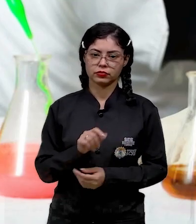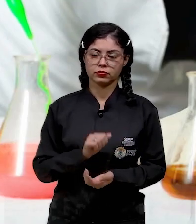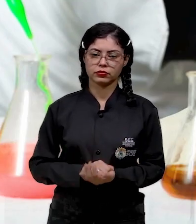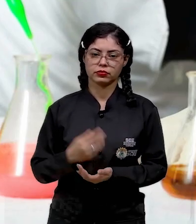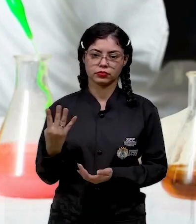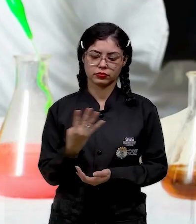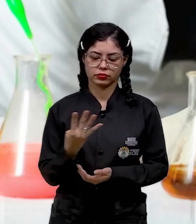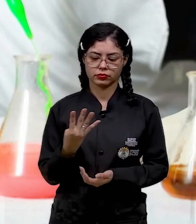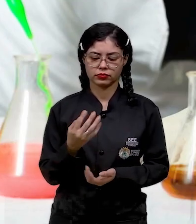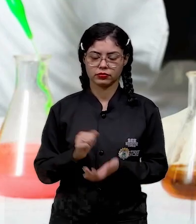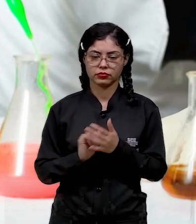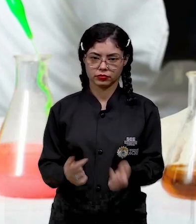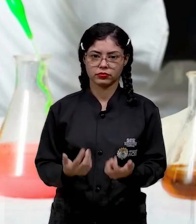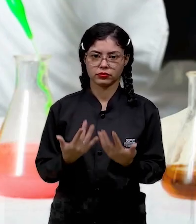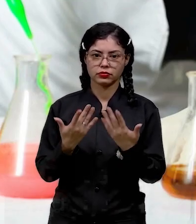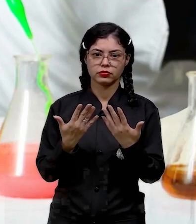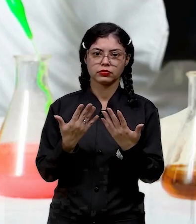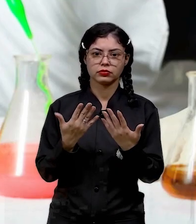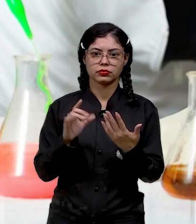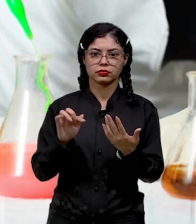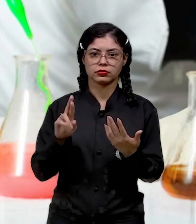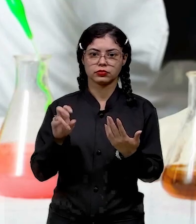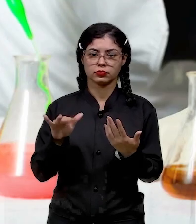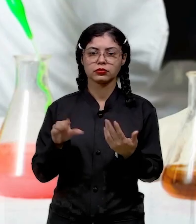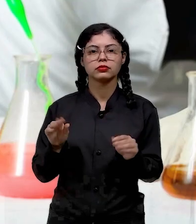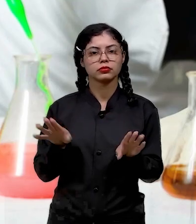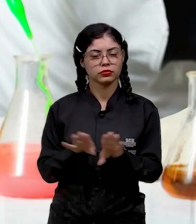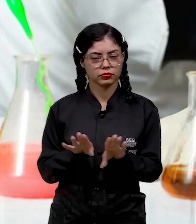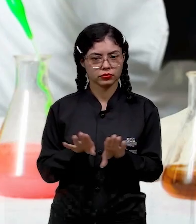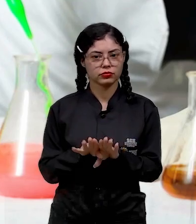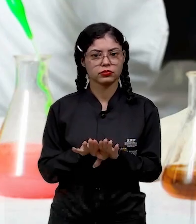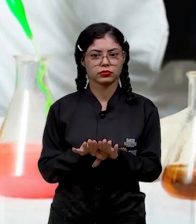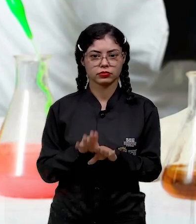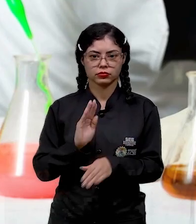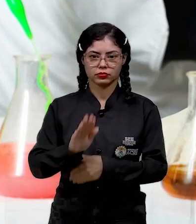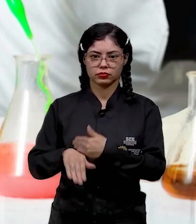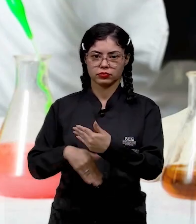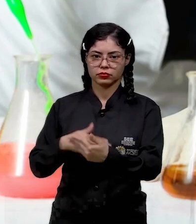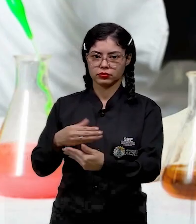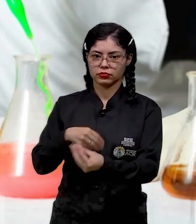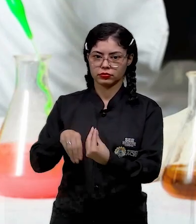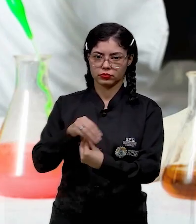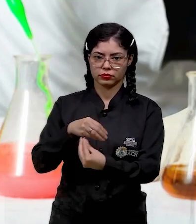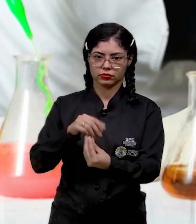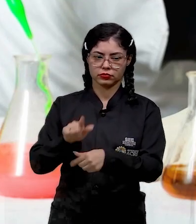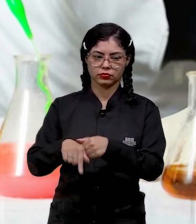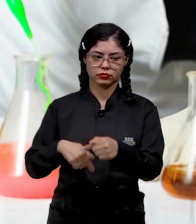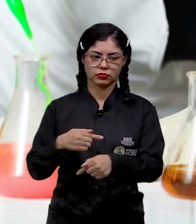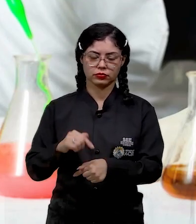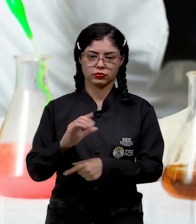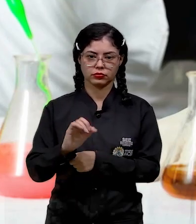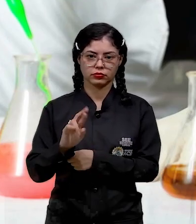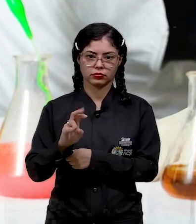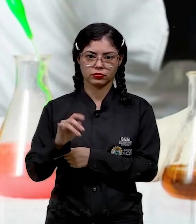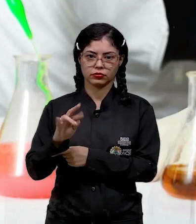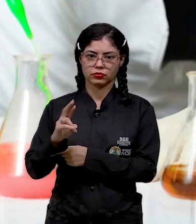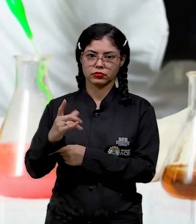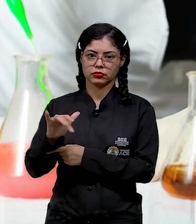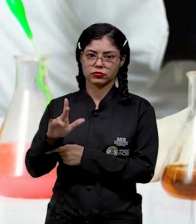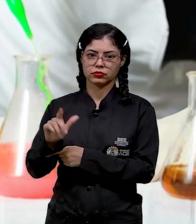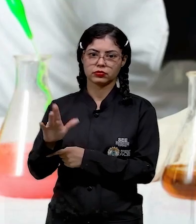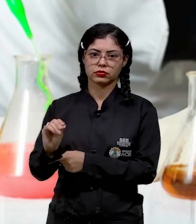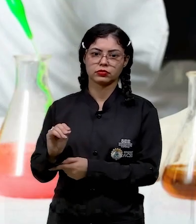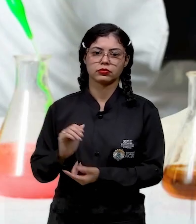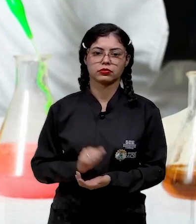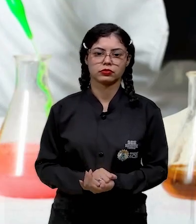né, a queima ali do açúcar para fazer o caramelo, ele vai passar ali por essa reação química de caramelização. Então, ele sai